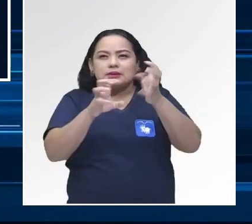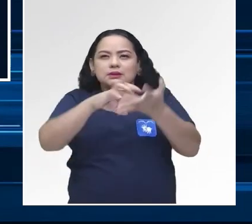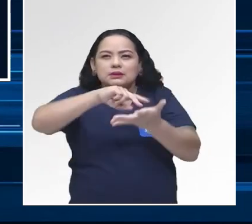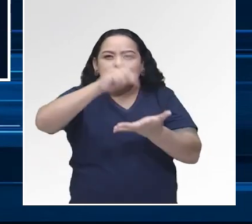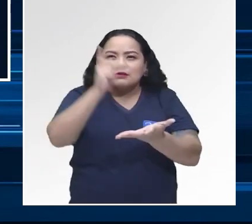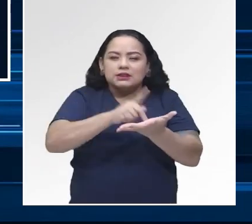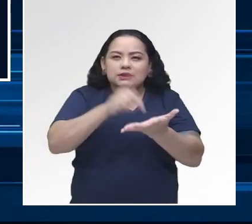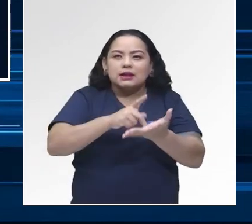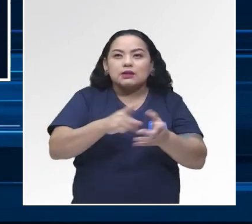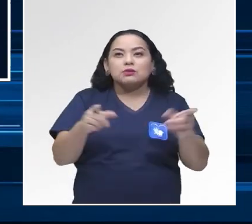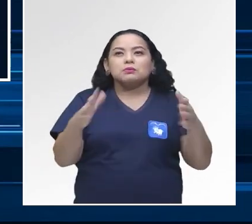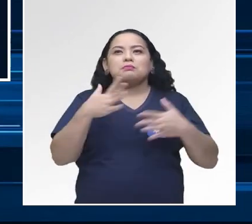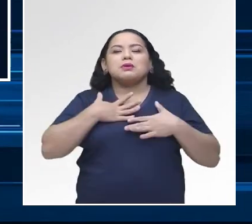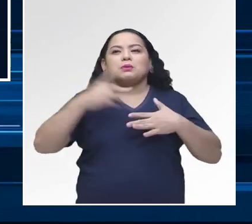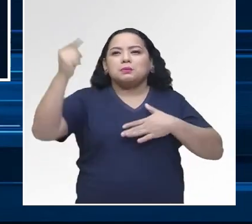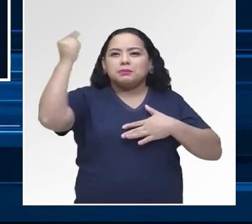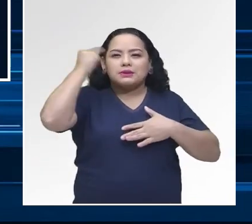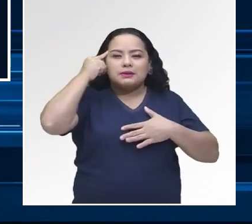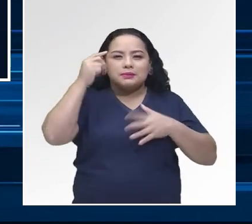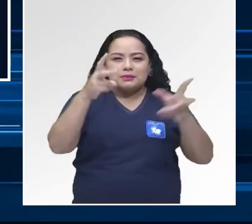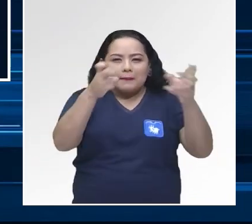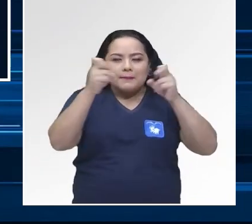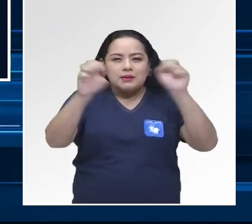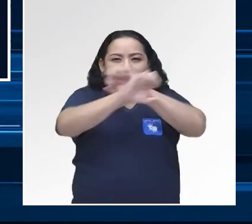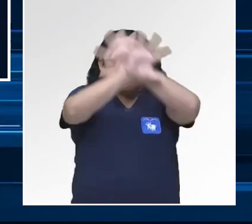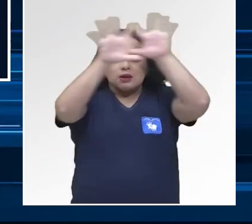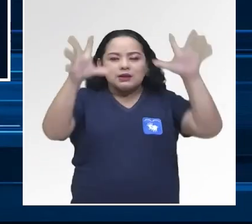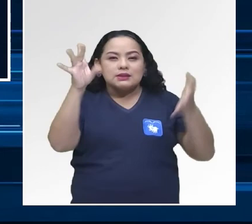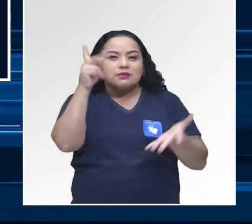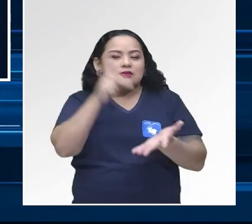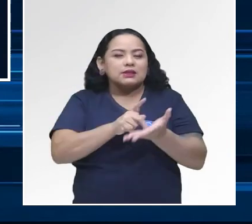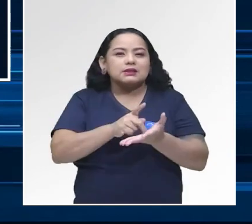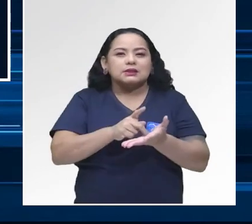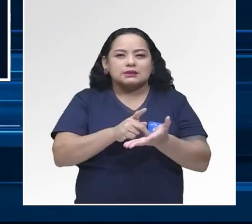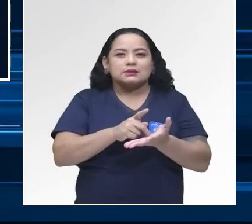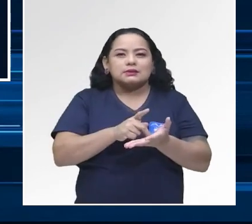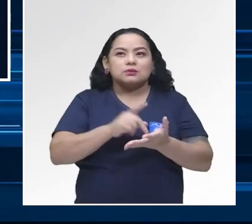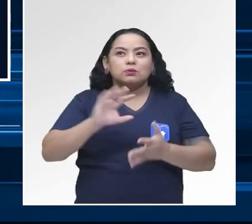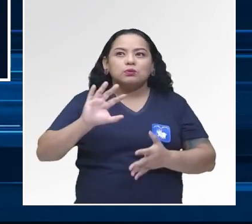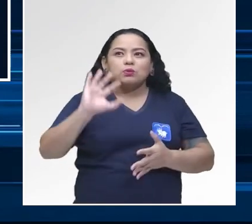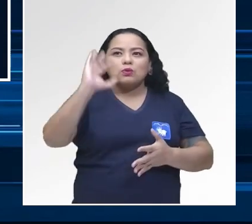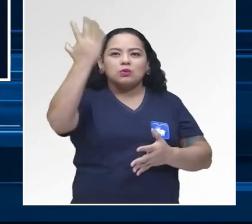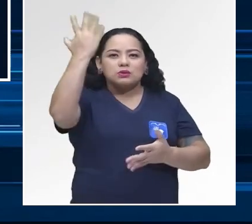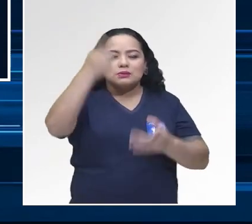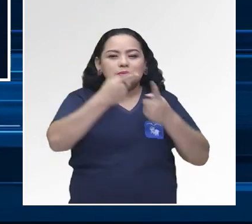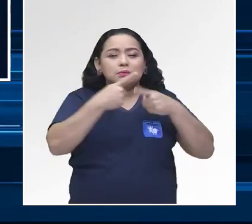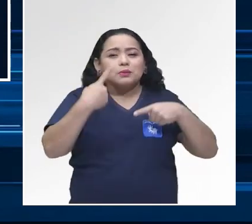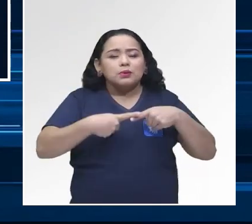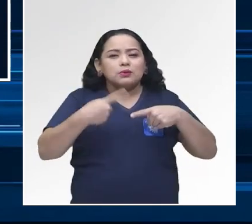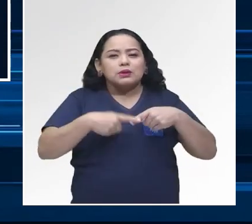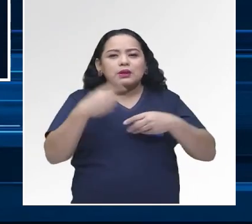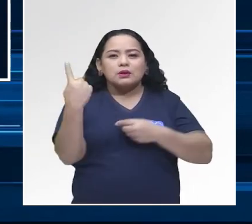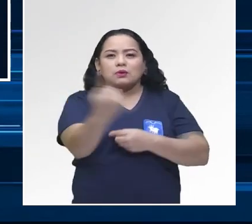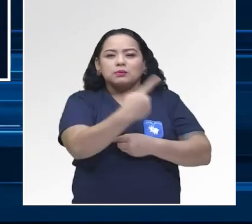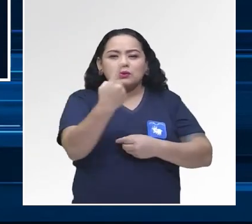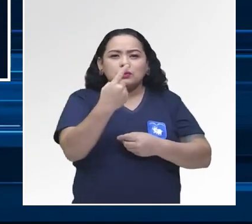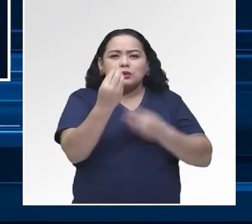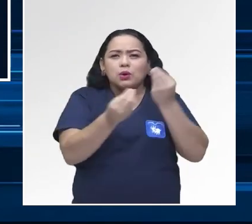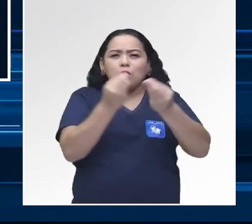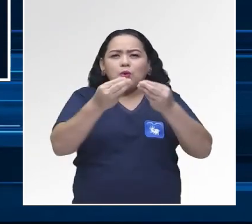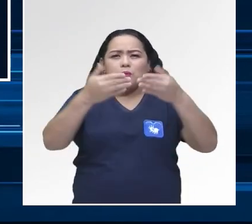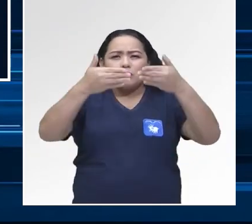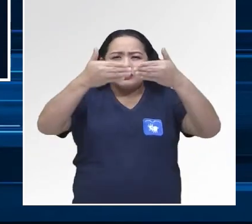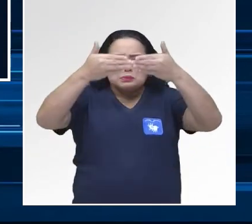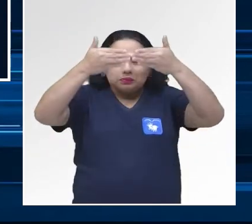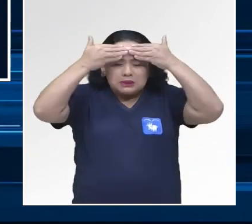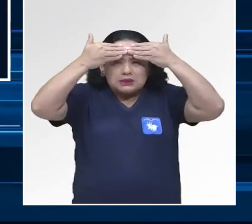meu pensamento, para que eu possa ver com mais clareza as coisas. Porque senão, a gente vai ficar preso nos nossos